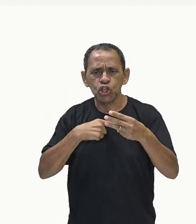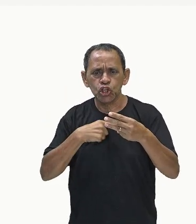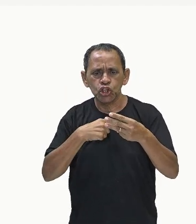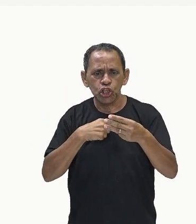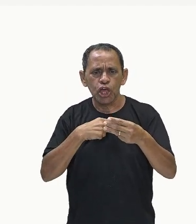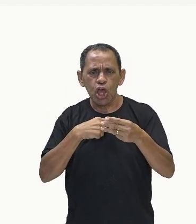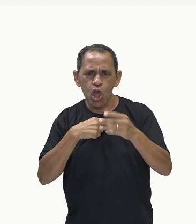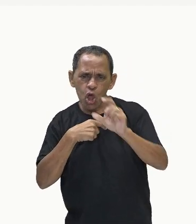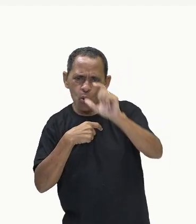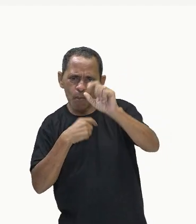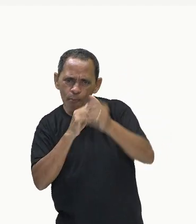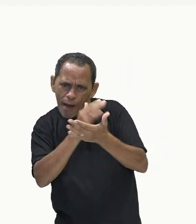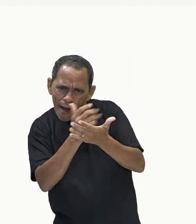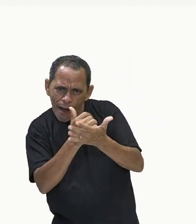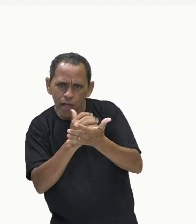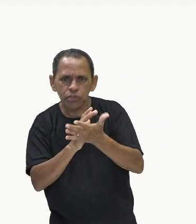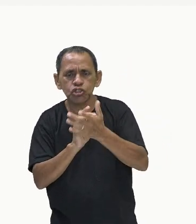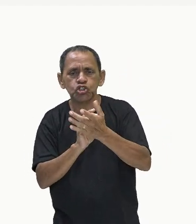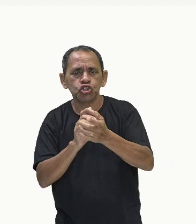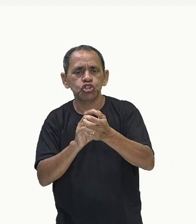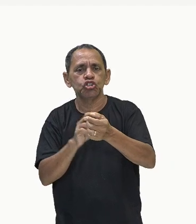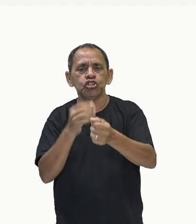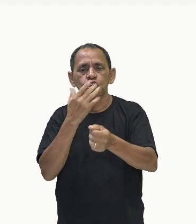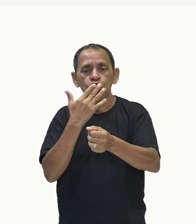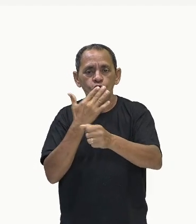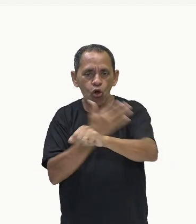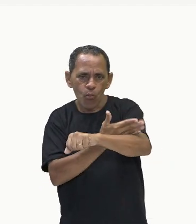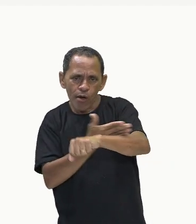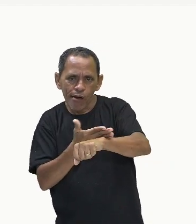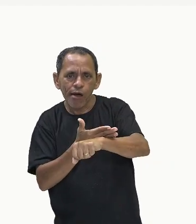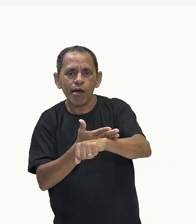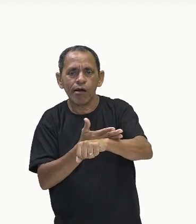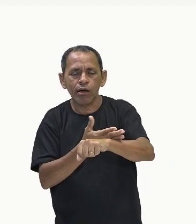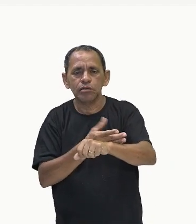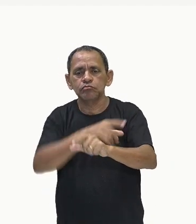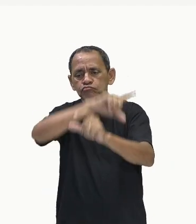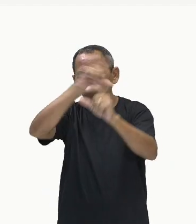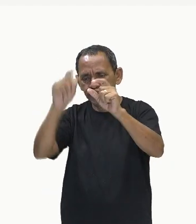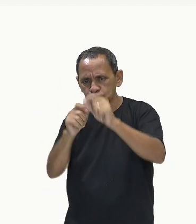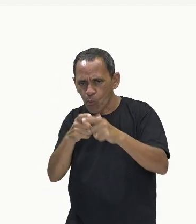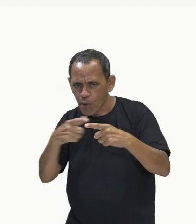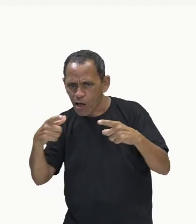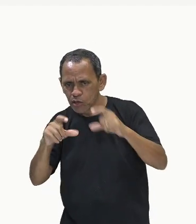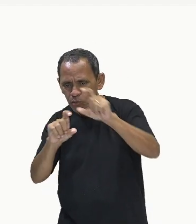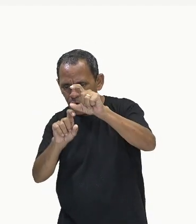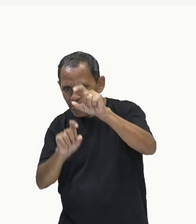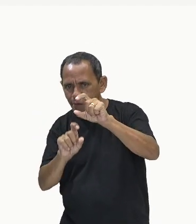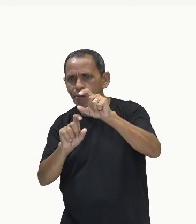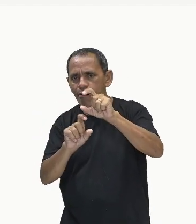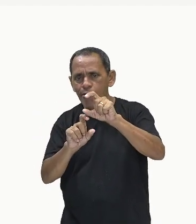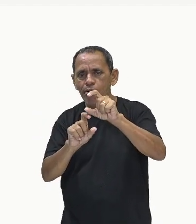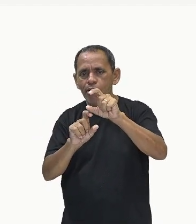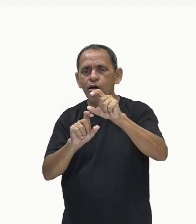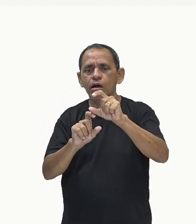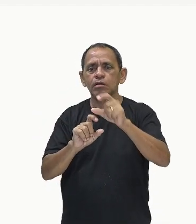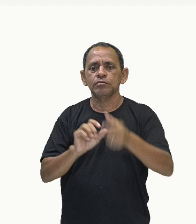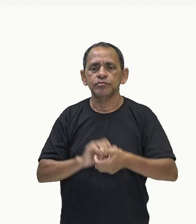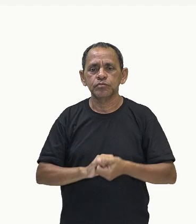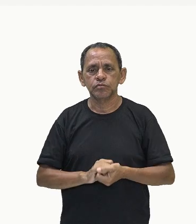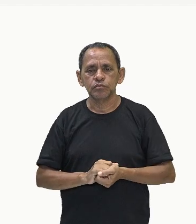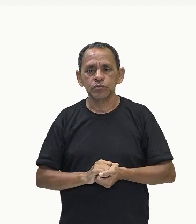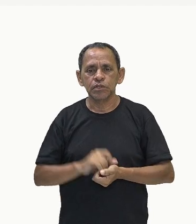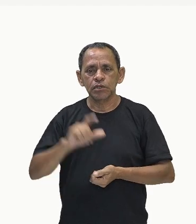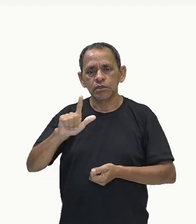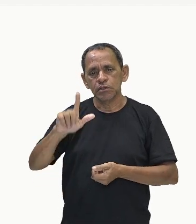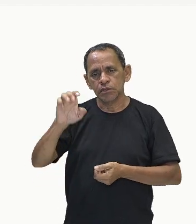e depois uma maior parte de plasma, né? Que eles vão compor, todos